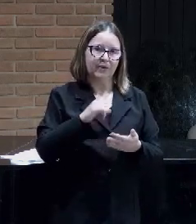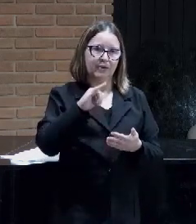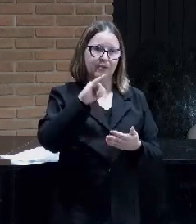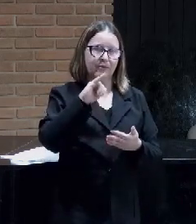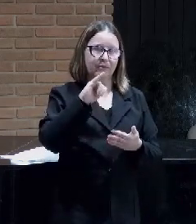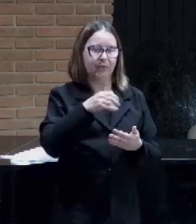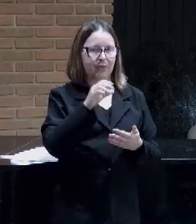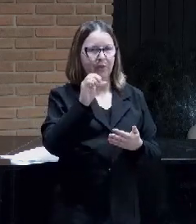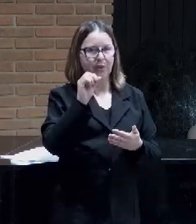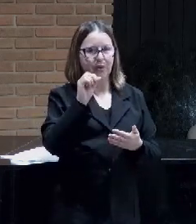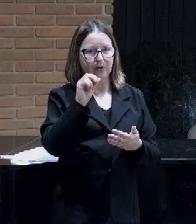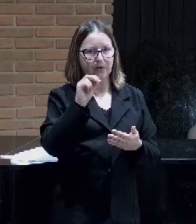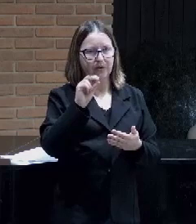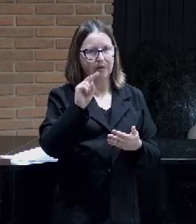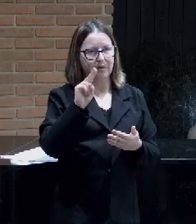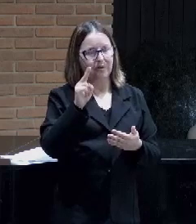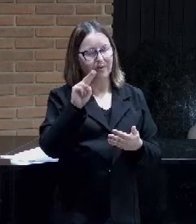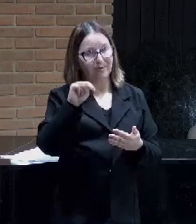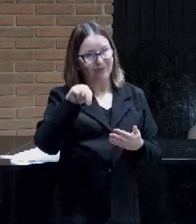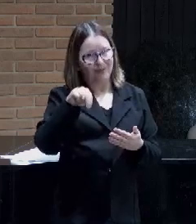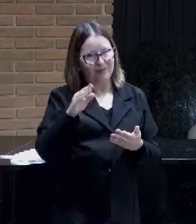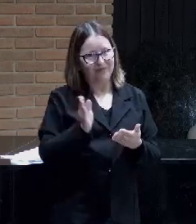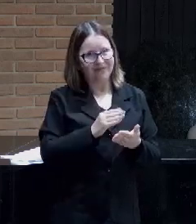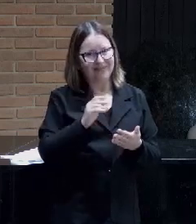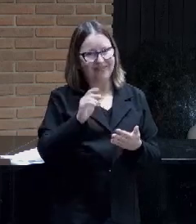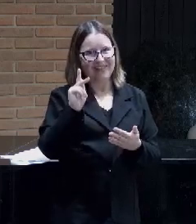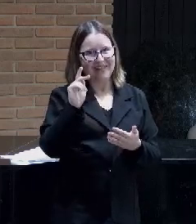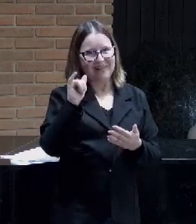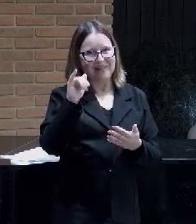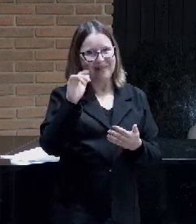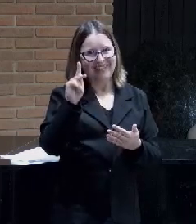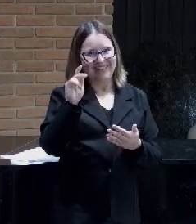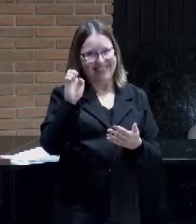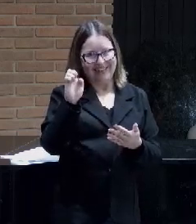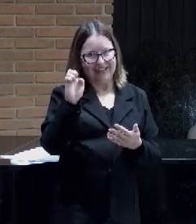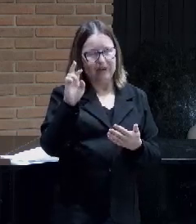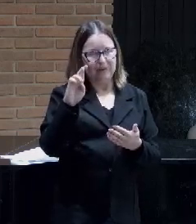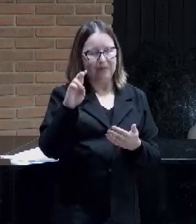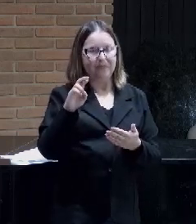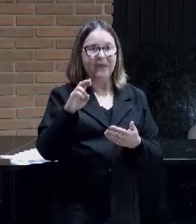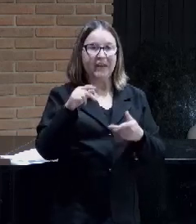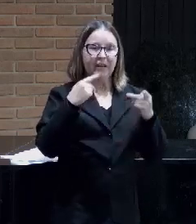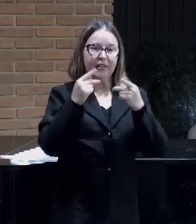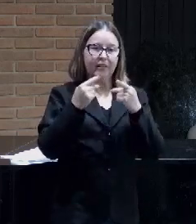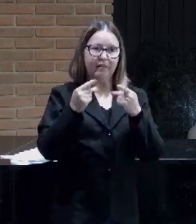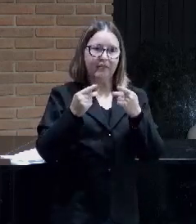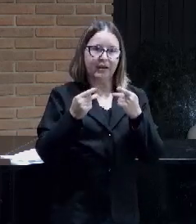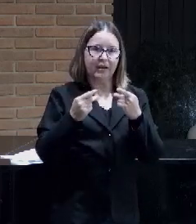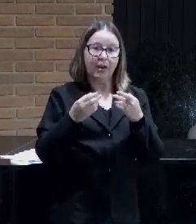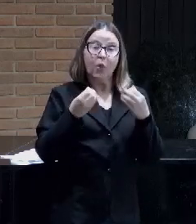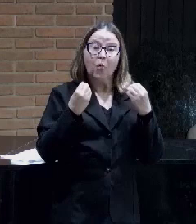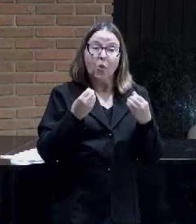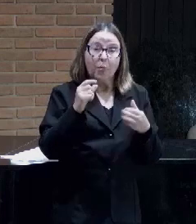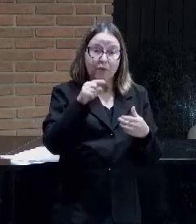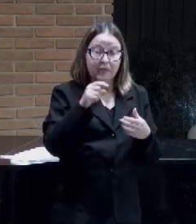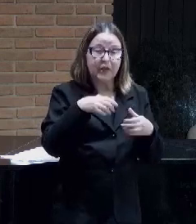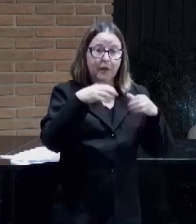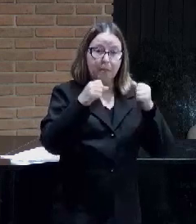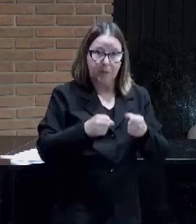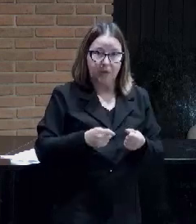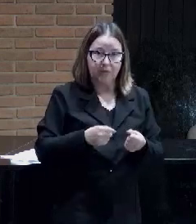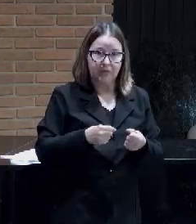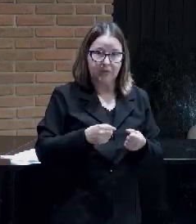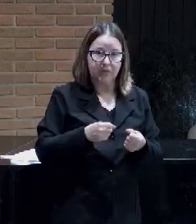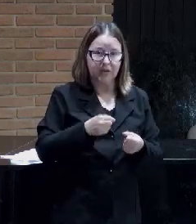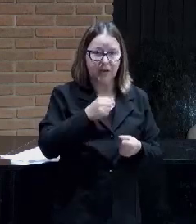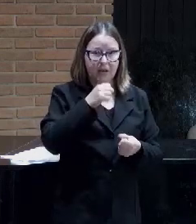nossa vida comum, glorificando a Deus. Tem uma parte do livro que ele fala sobre como você pode beber um suco de laranja e cultuar e